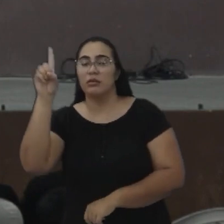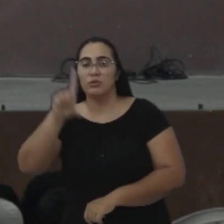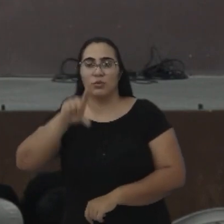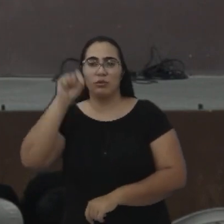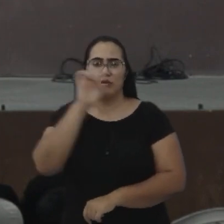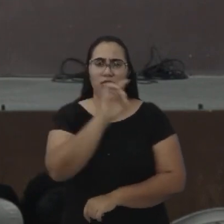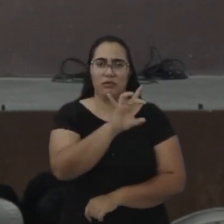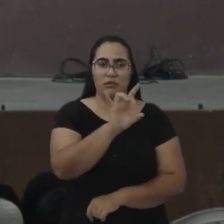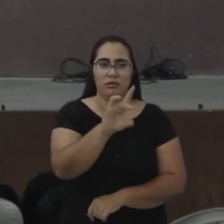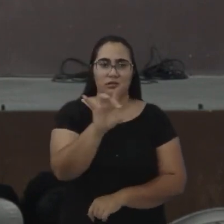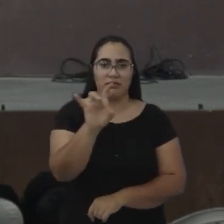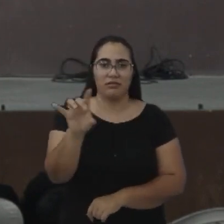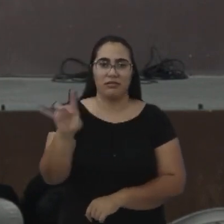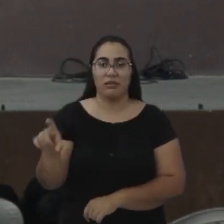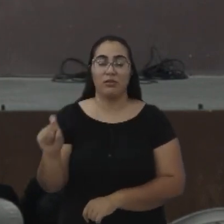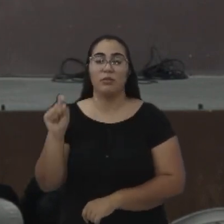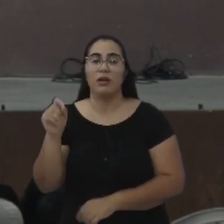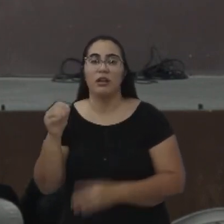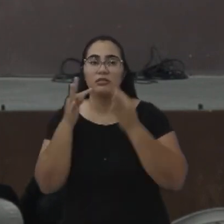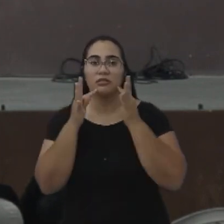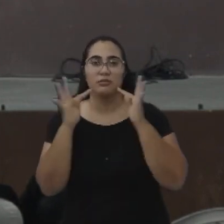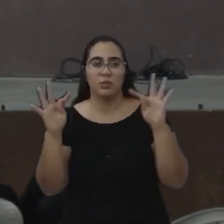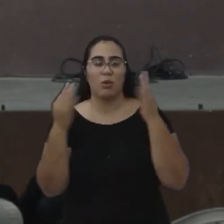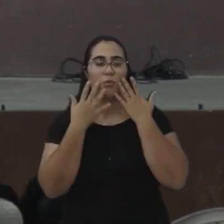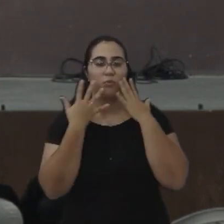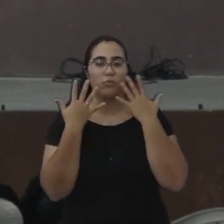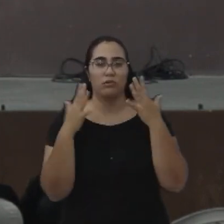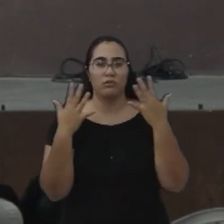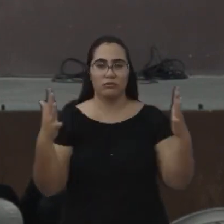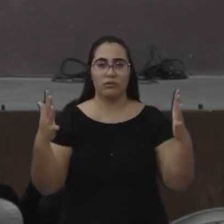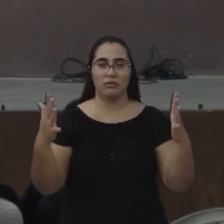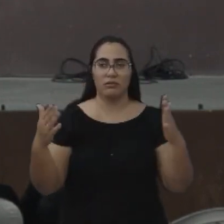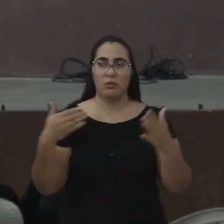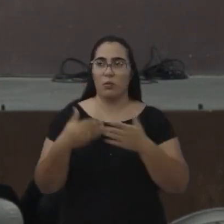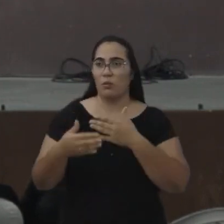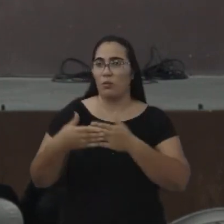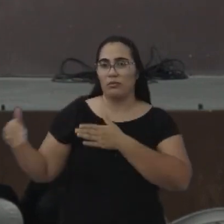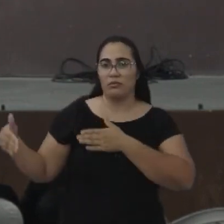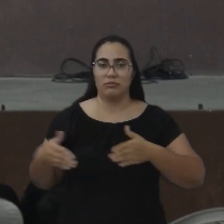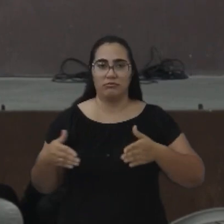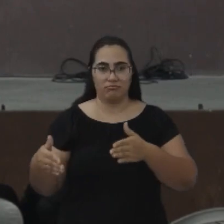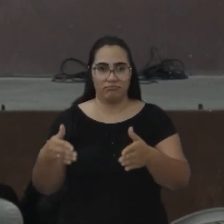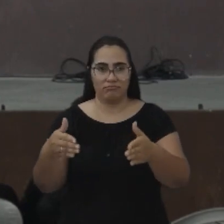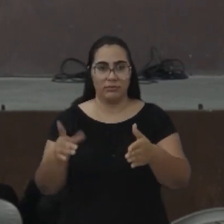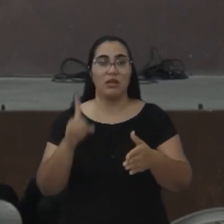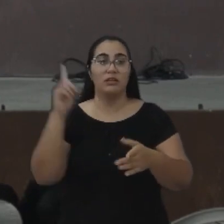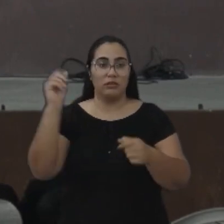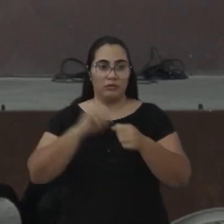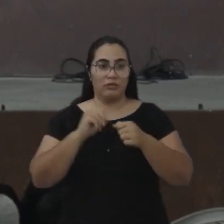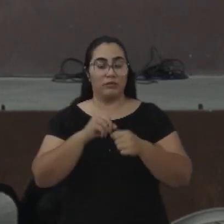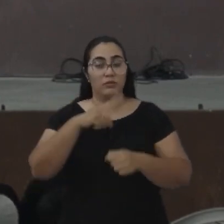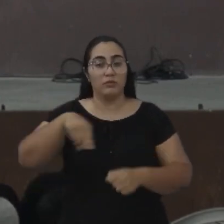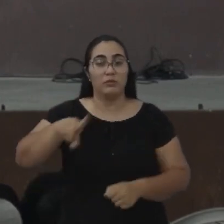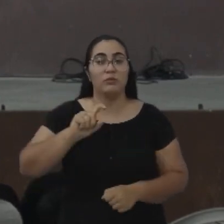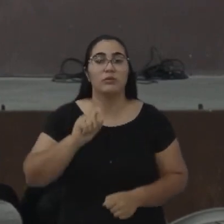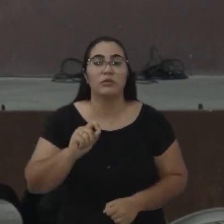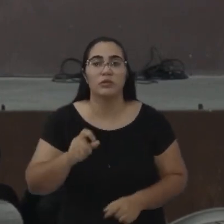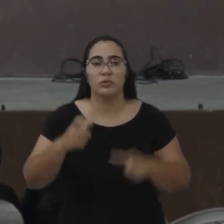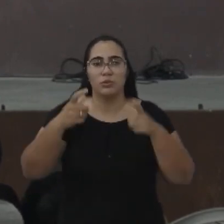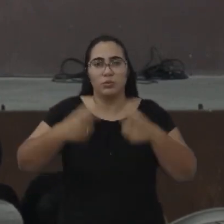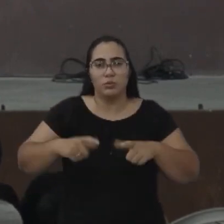escolheu para iluminar o que Ele quer que seja iluminado. Então Deus vai colocar você em